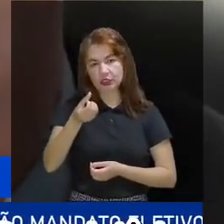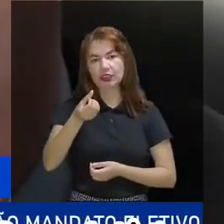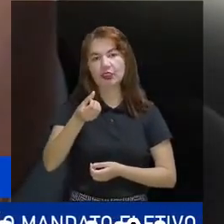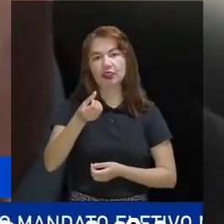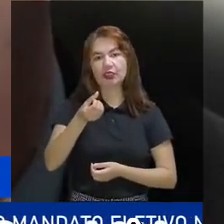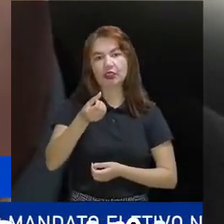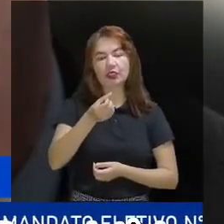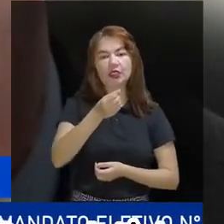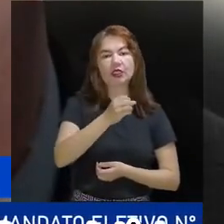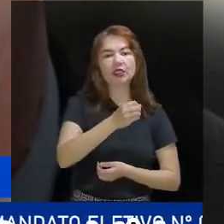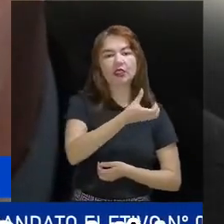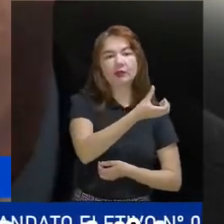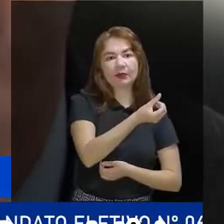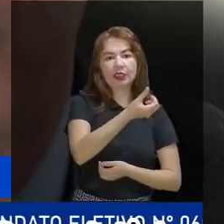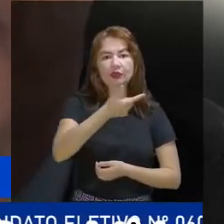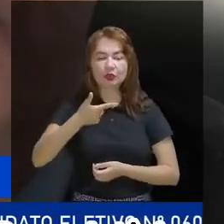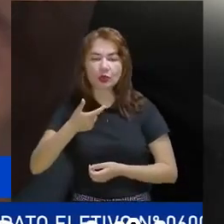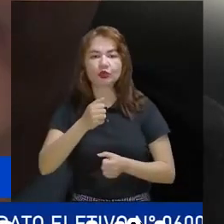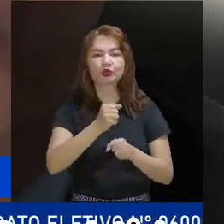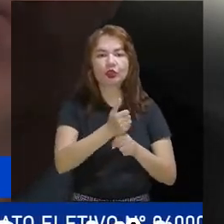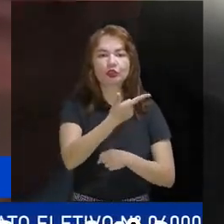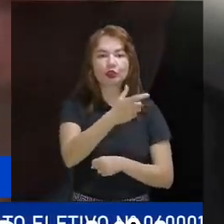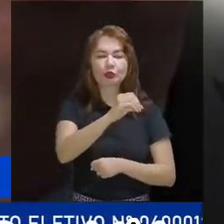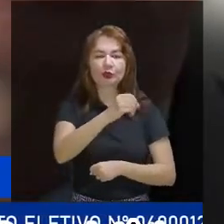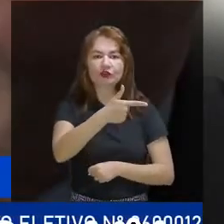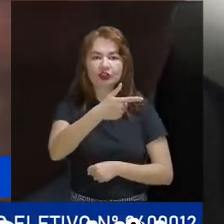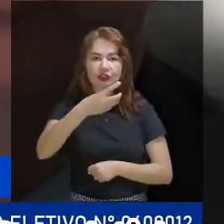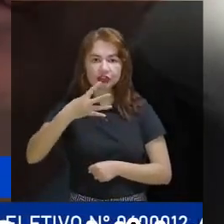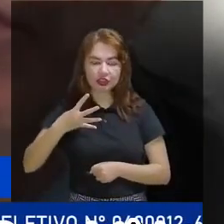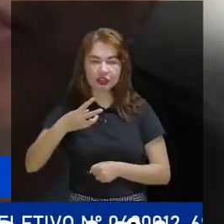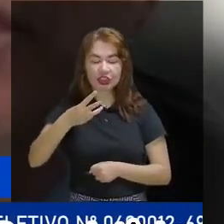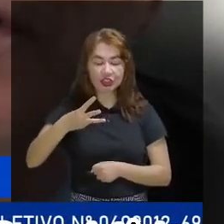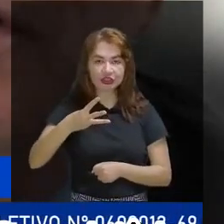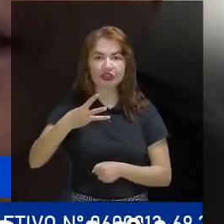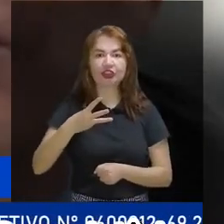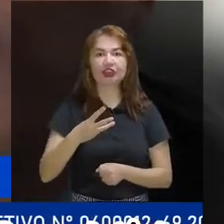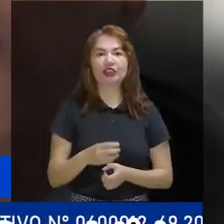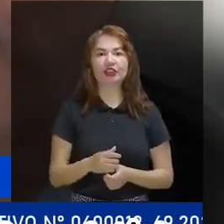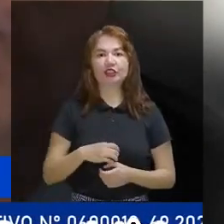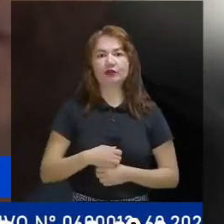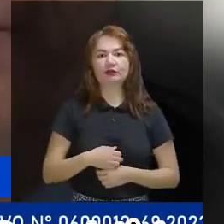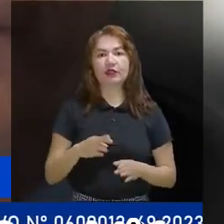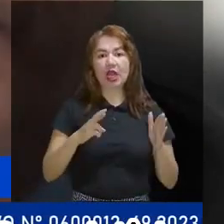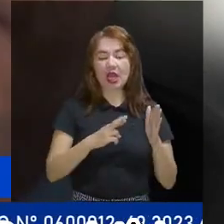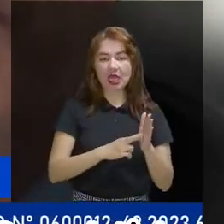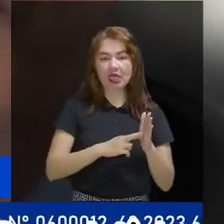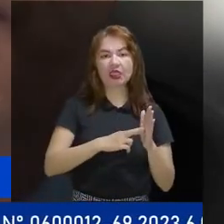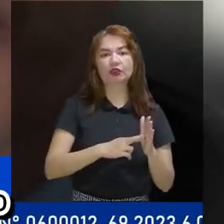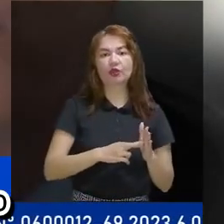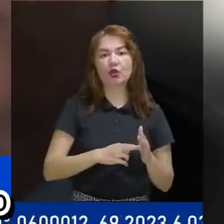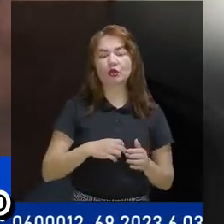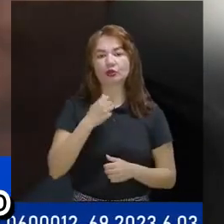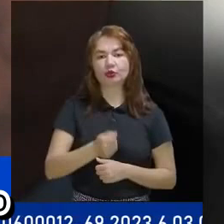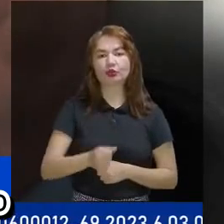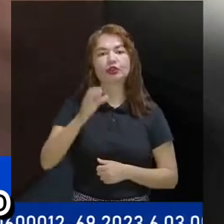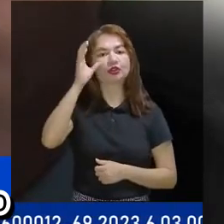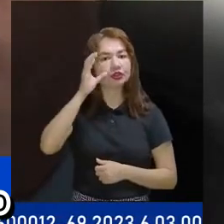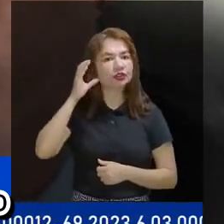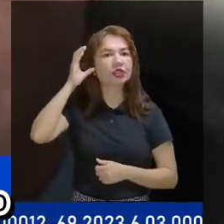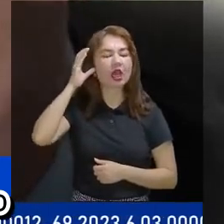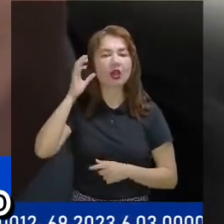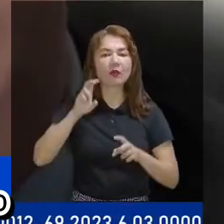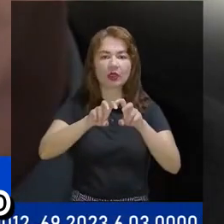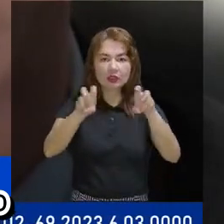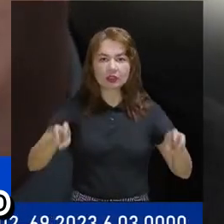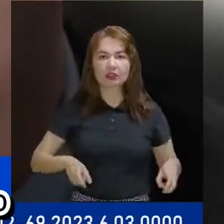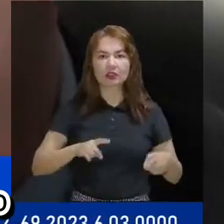06000006, dígito 62 de 2023, de relatoria do excelentíssimo juiz Carmo Antônio. Participaram desse julgamento